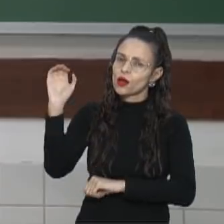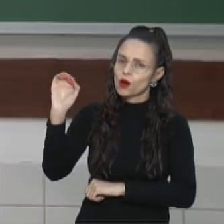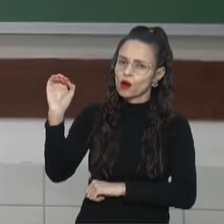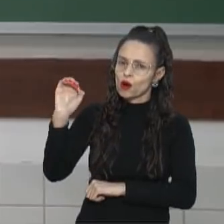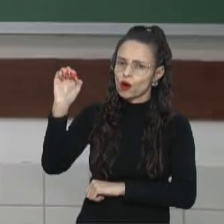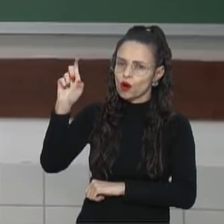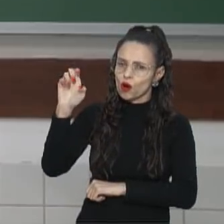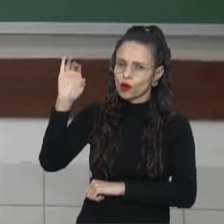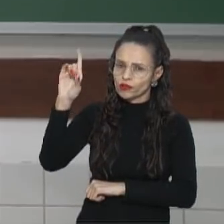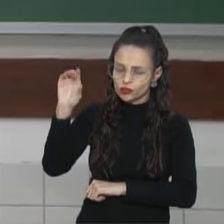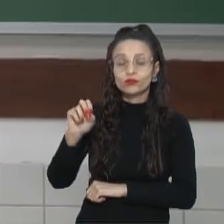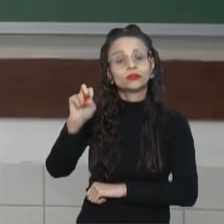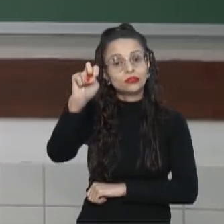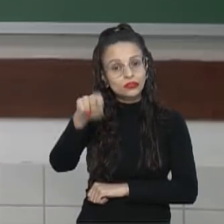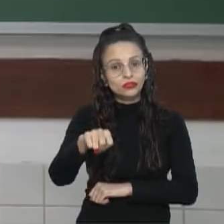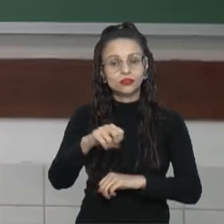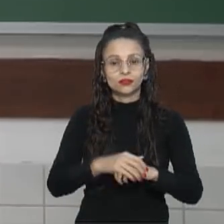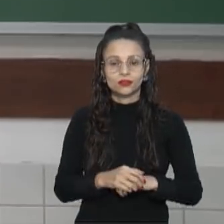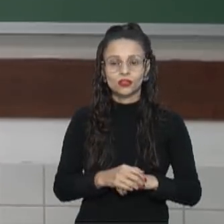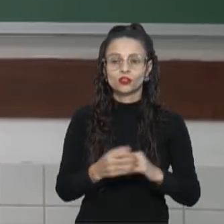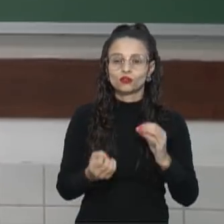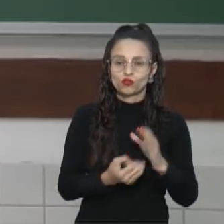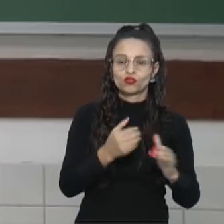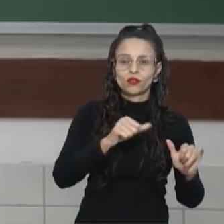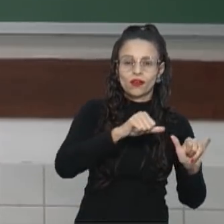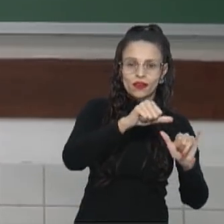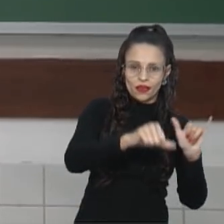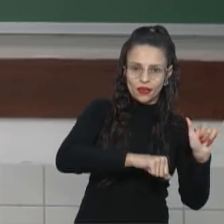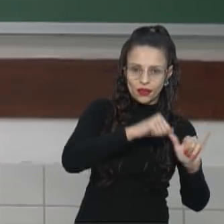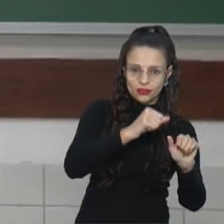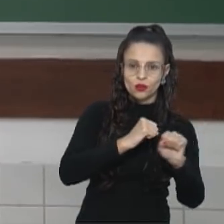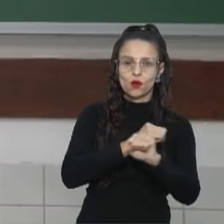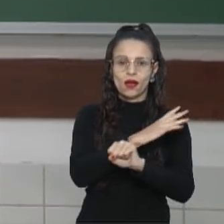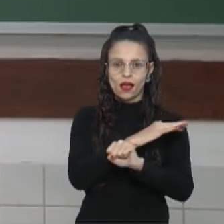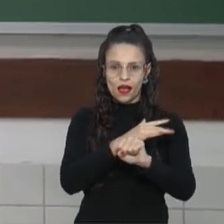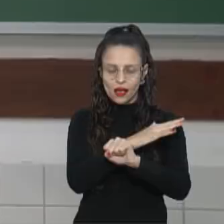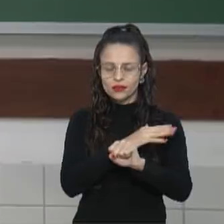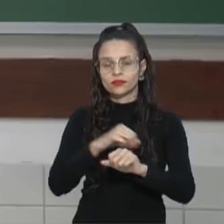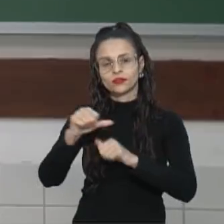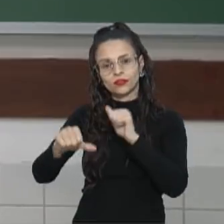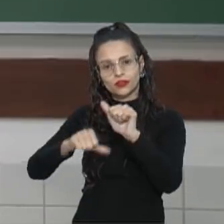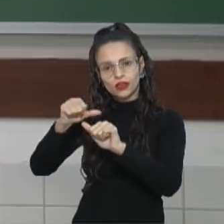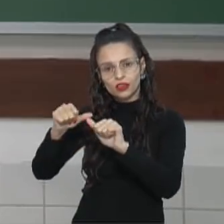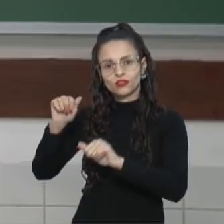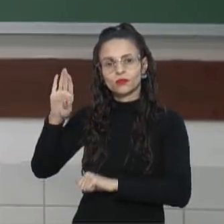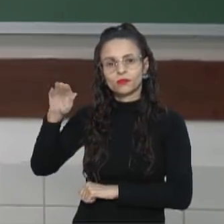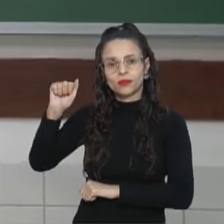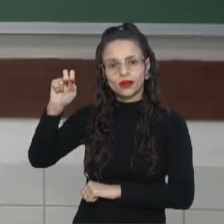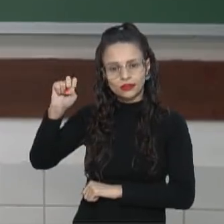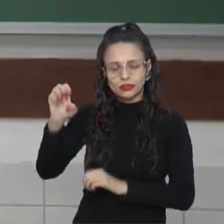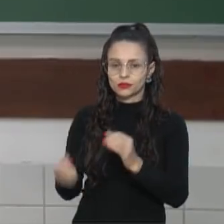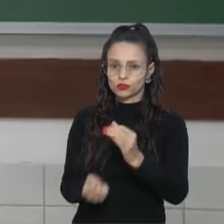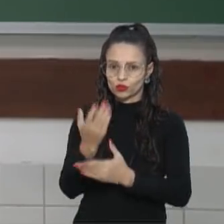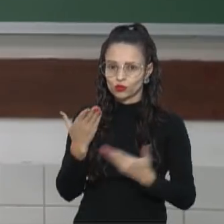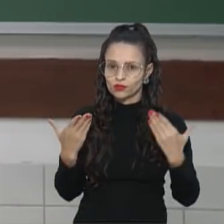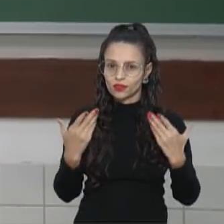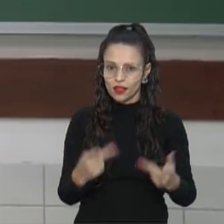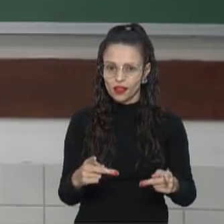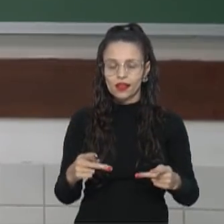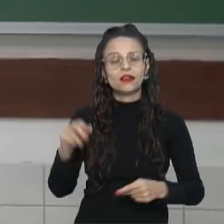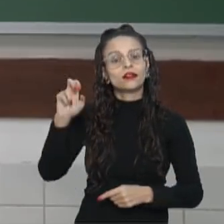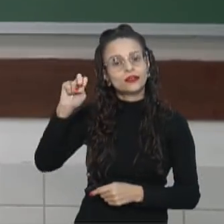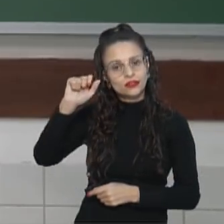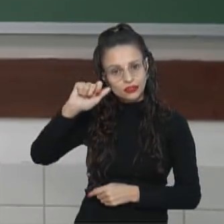E ela surge da reação entre um ácido e uma base. Quando você reage o ácido, reage a base, você produz ela. Então ela é um sal